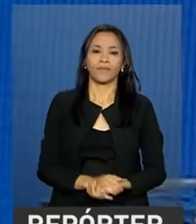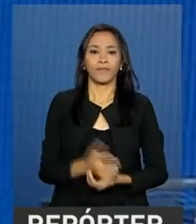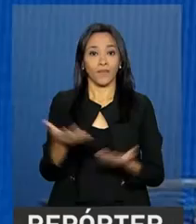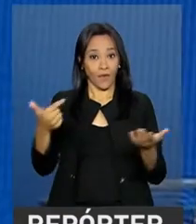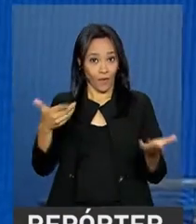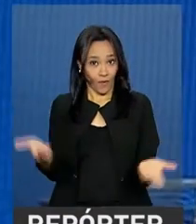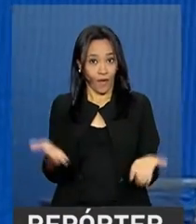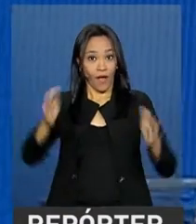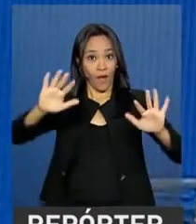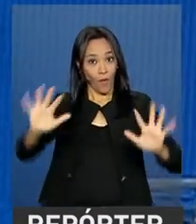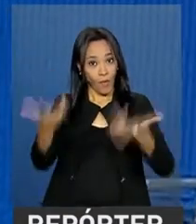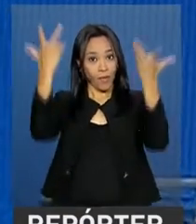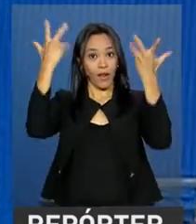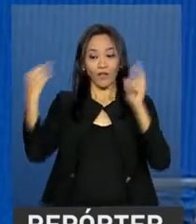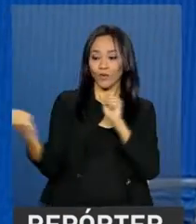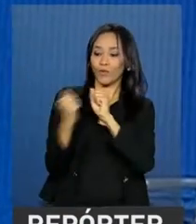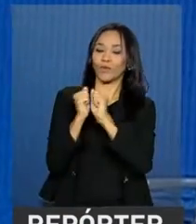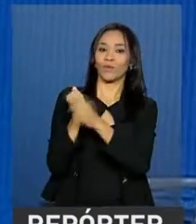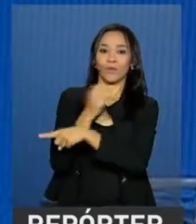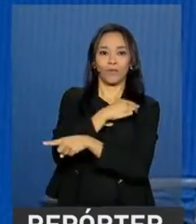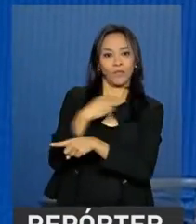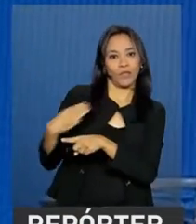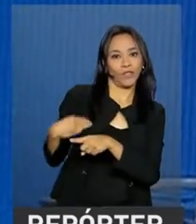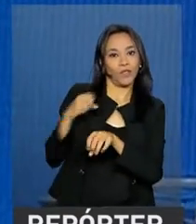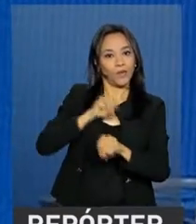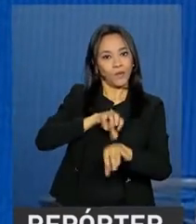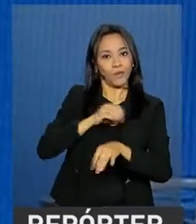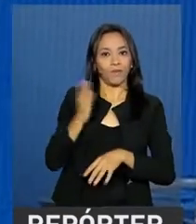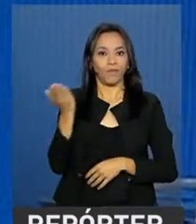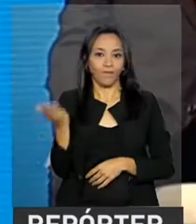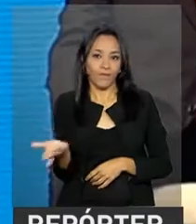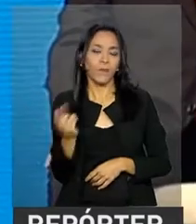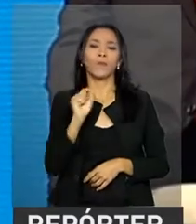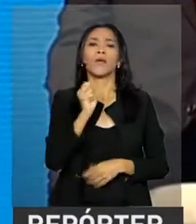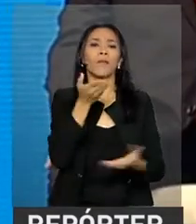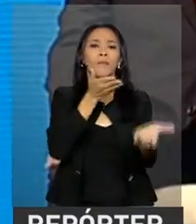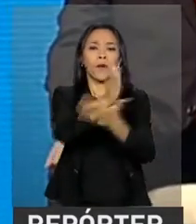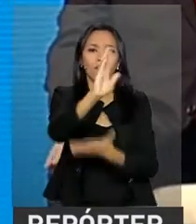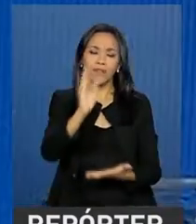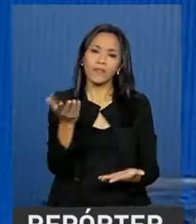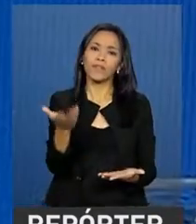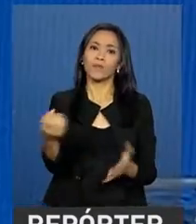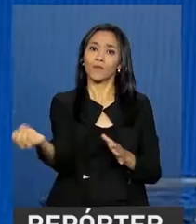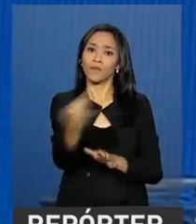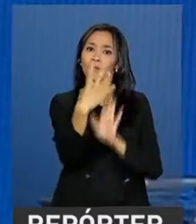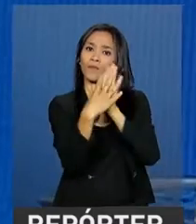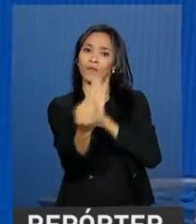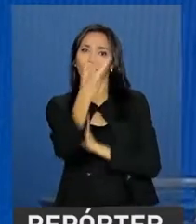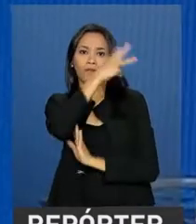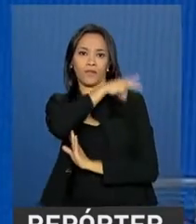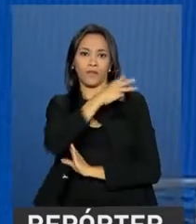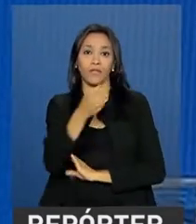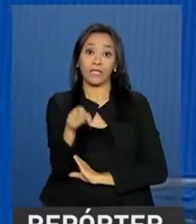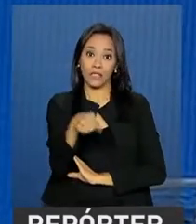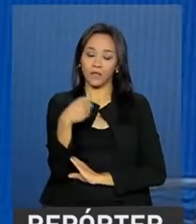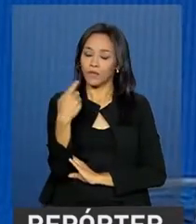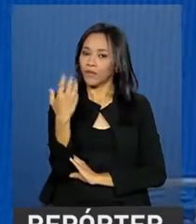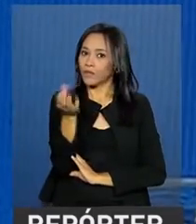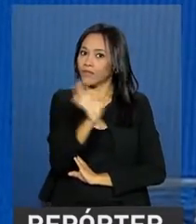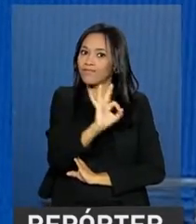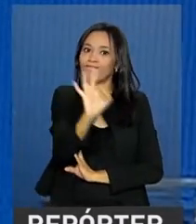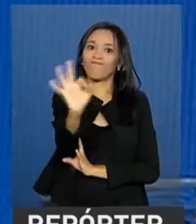o mendonça filho que a aprovação da reforma do ensino médio isso foi um grande momento